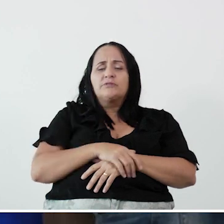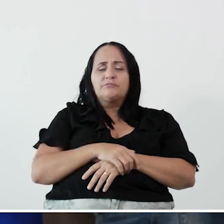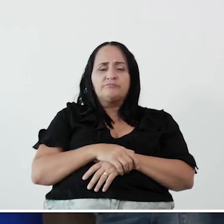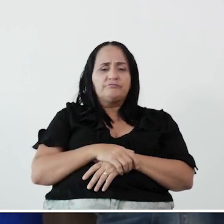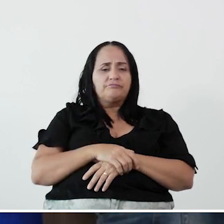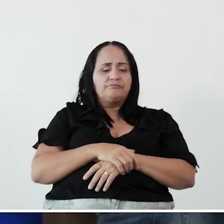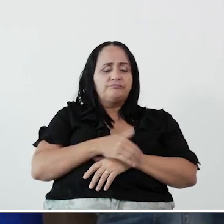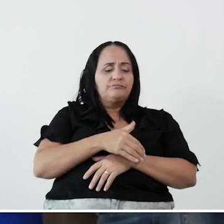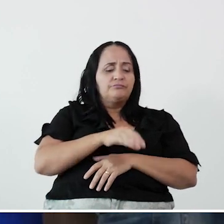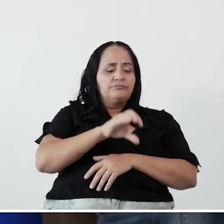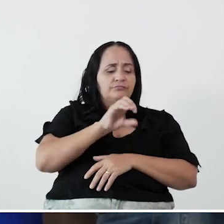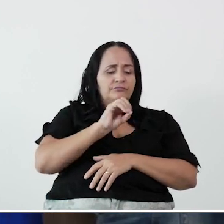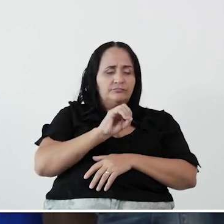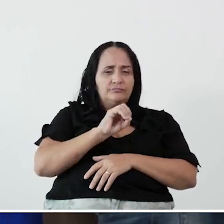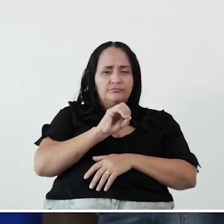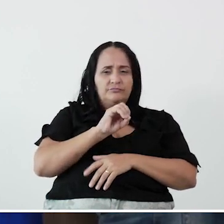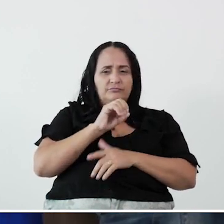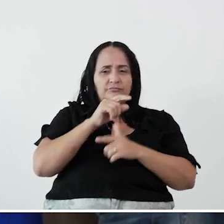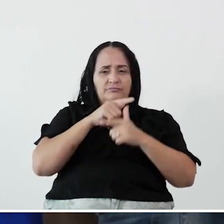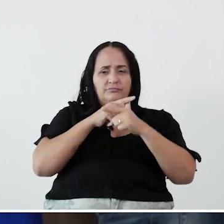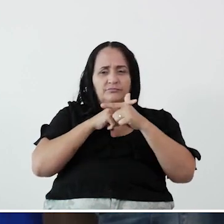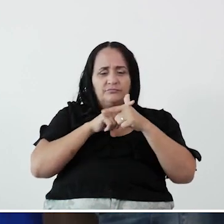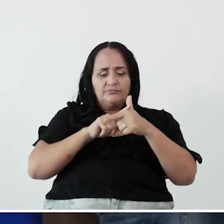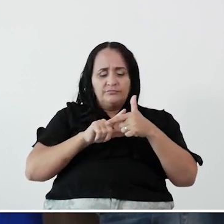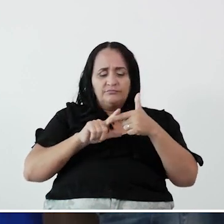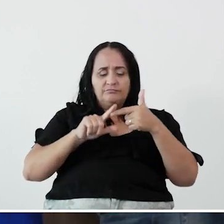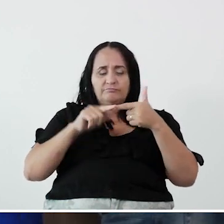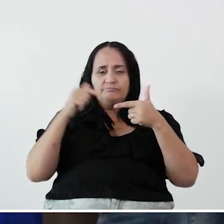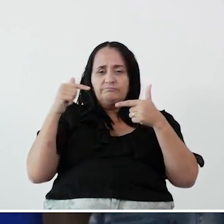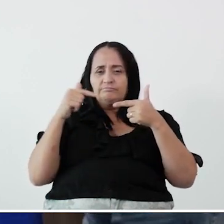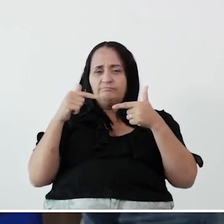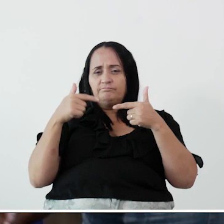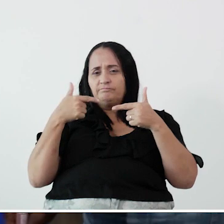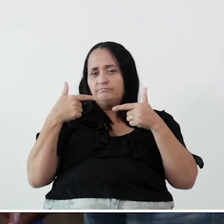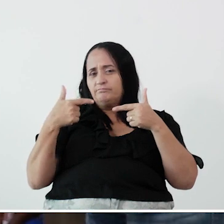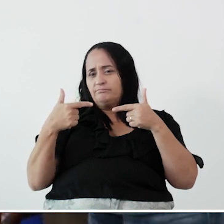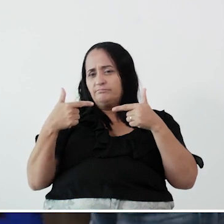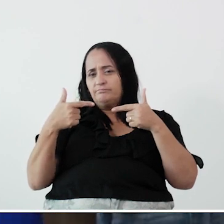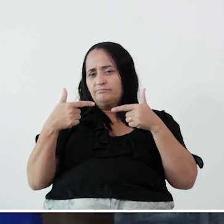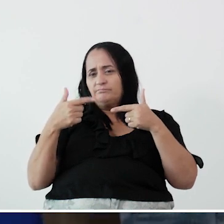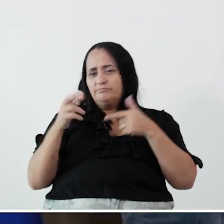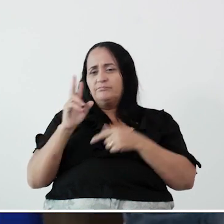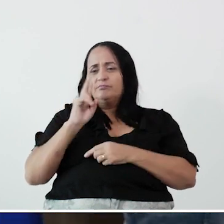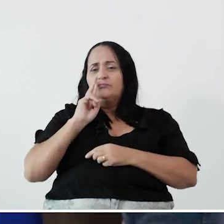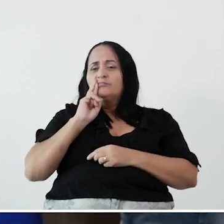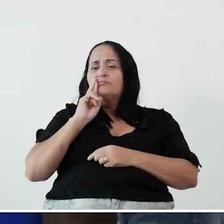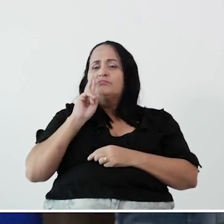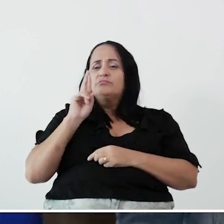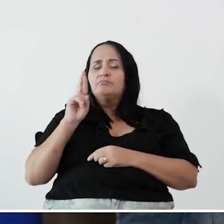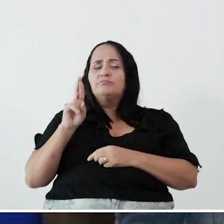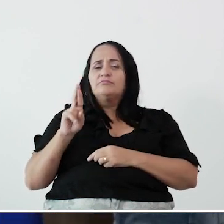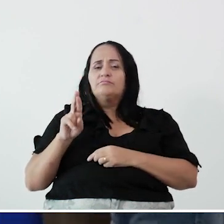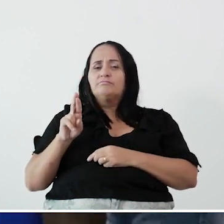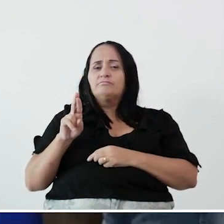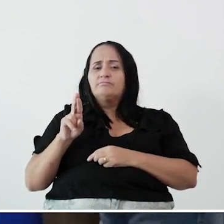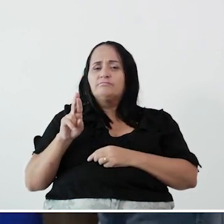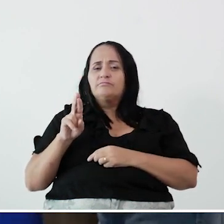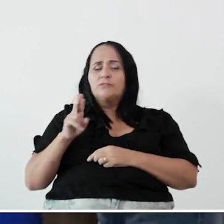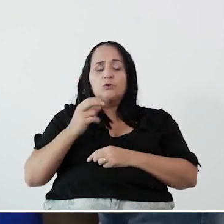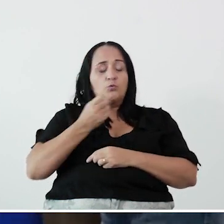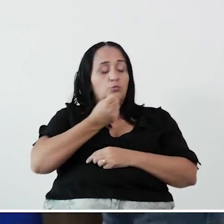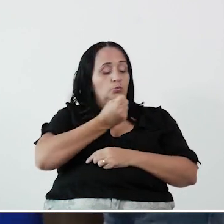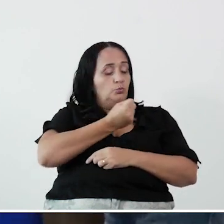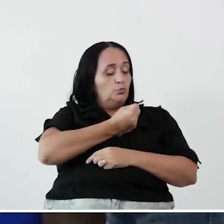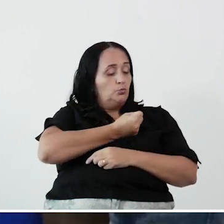10 dividido pelo número menos 2. Mais uma vez, estamos dividindo números